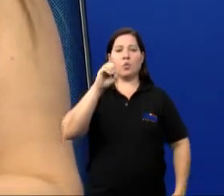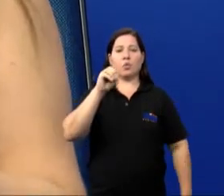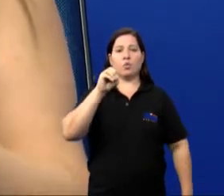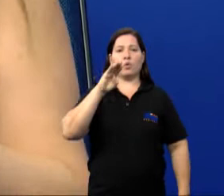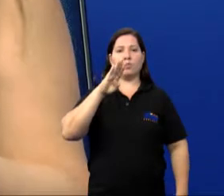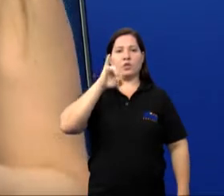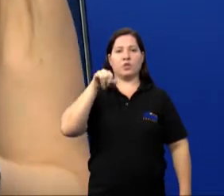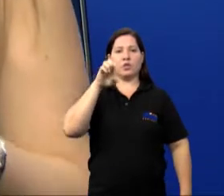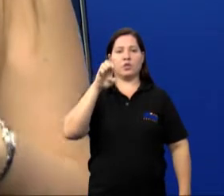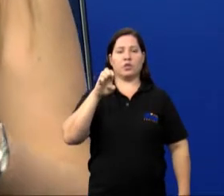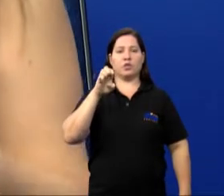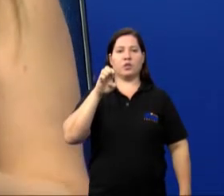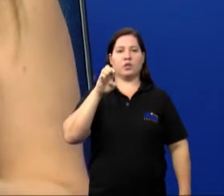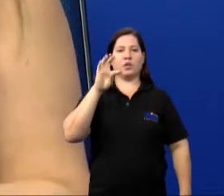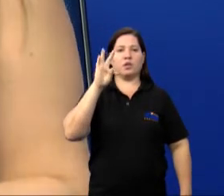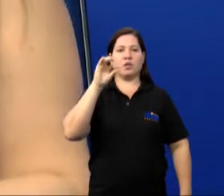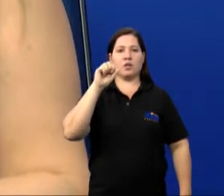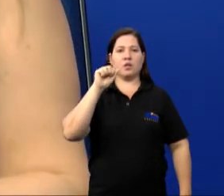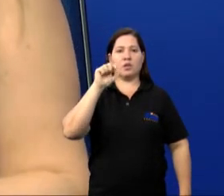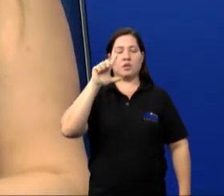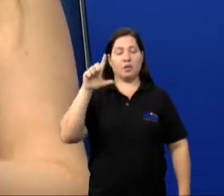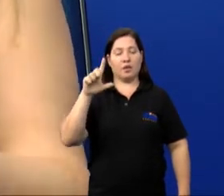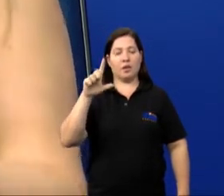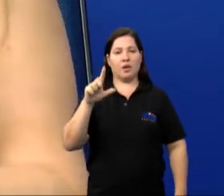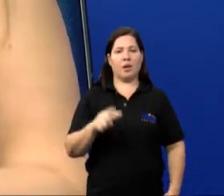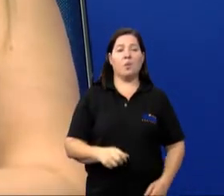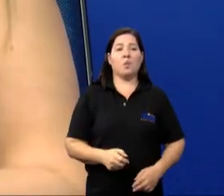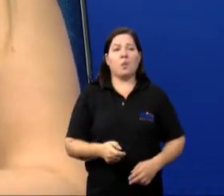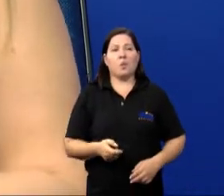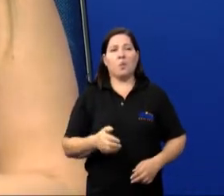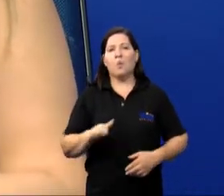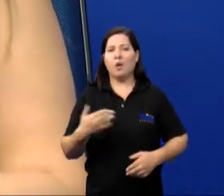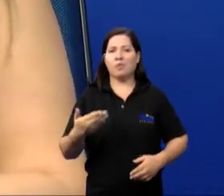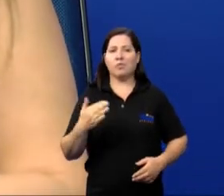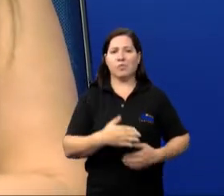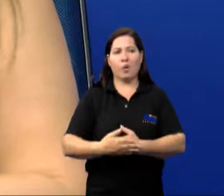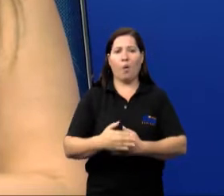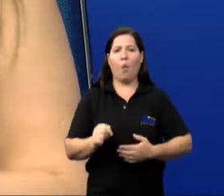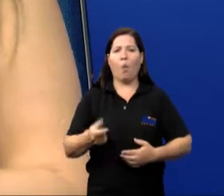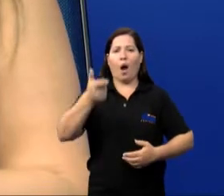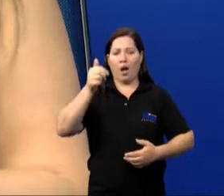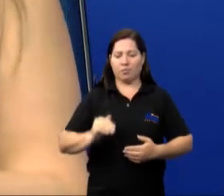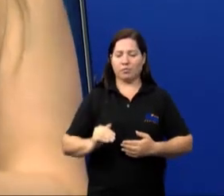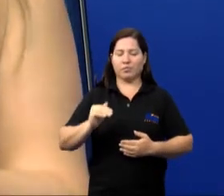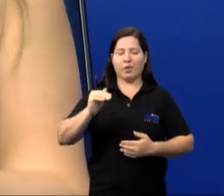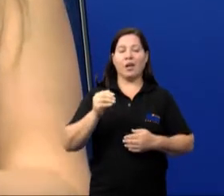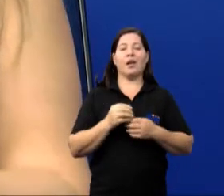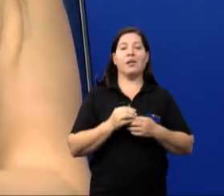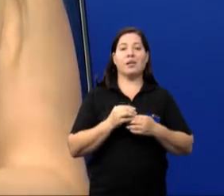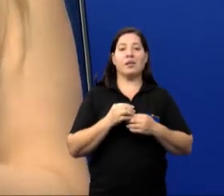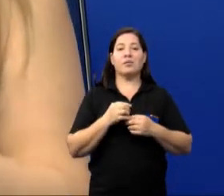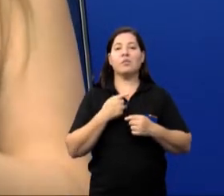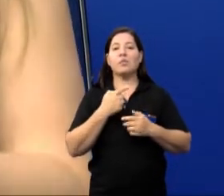então a balbuciar de forma mais agitada, a querer se comunicar com o adulto, o que, que ele vai fazer? Você conversou